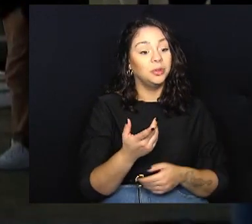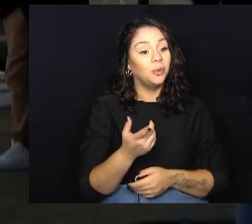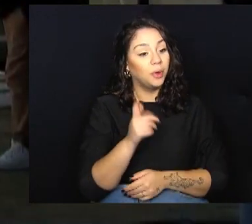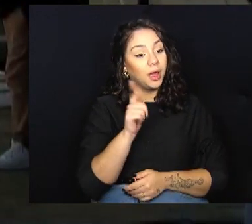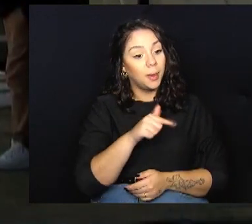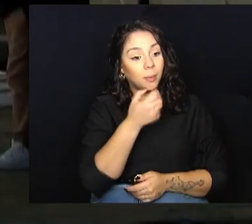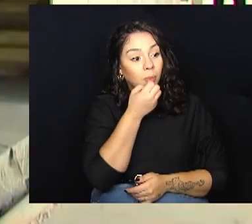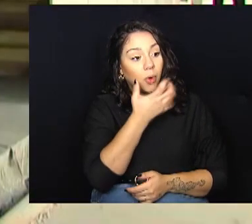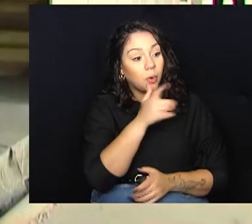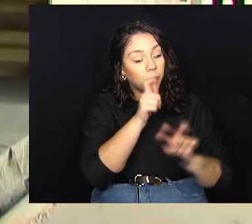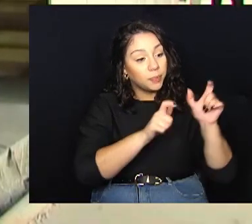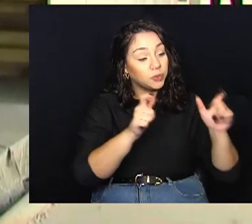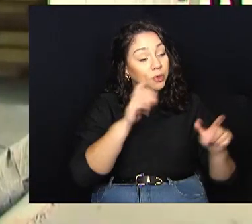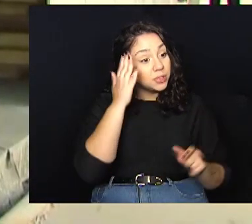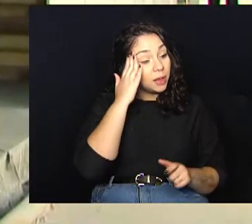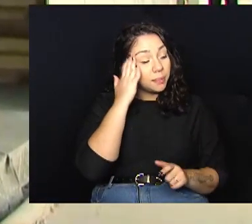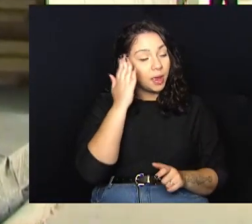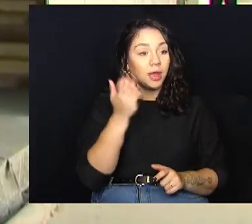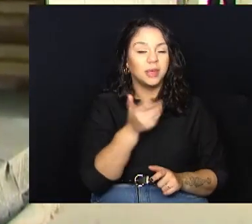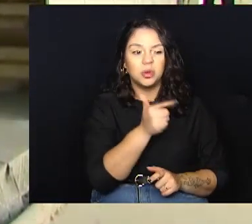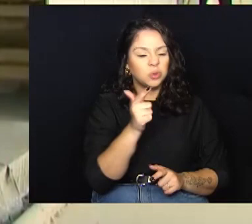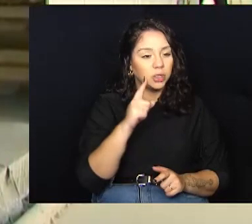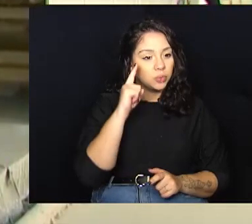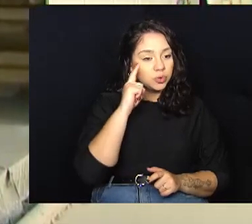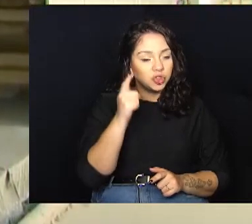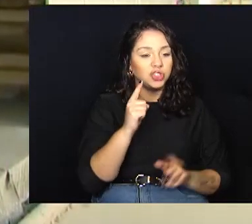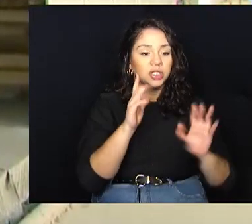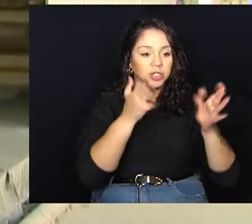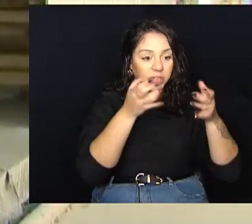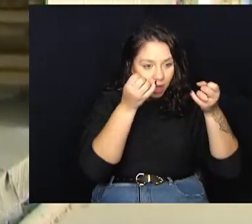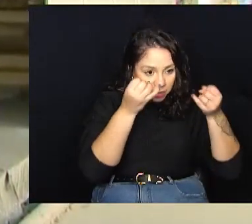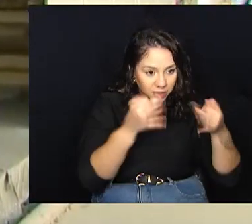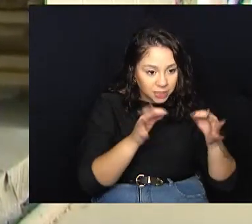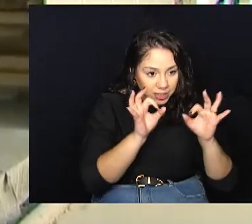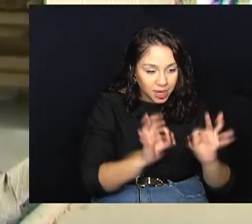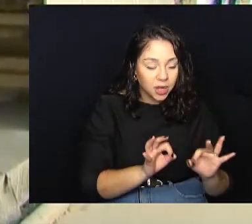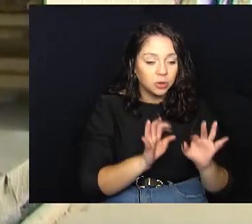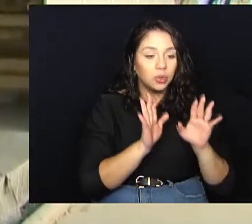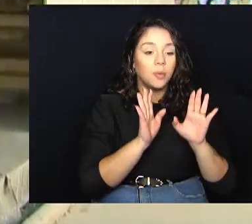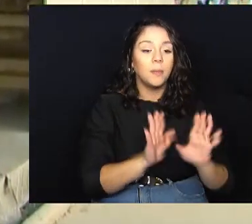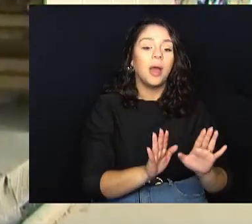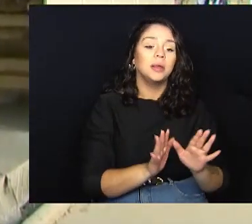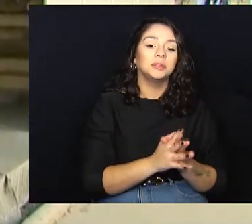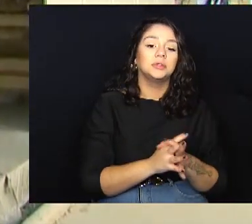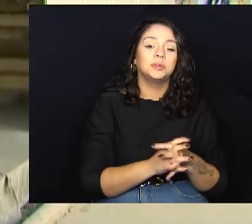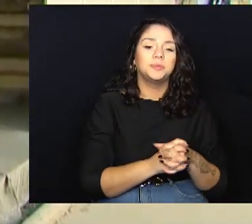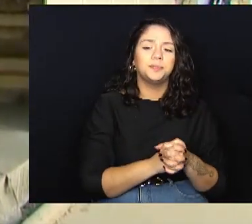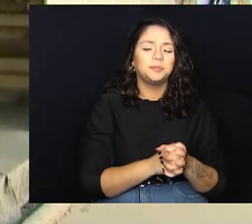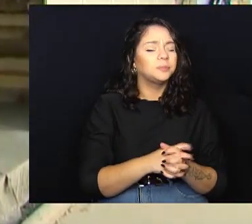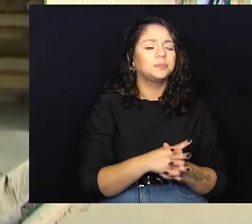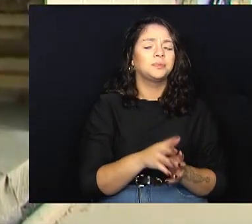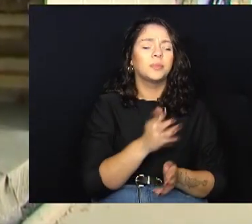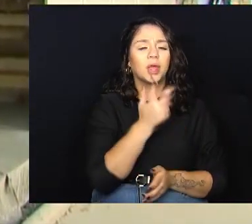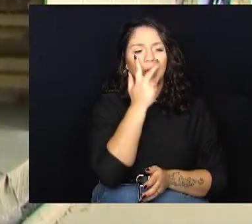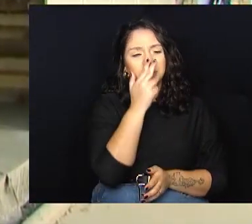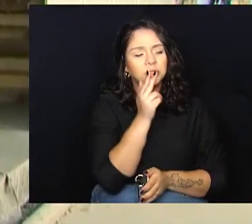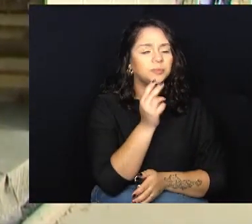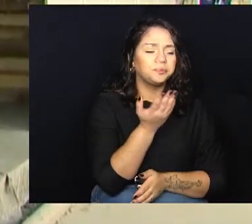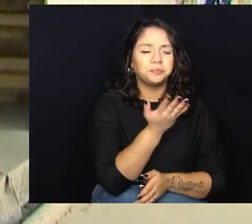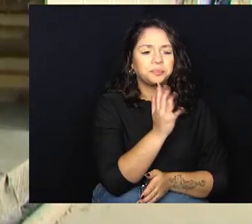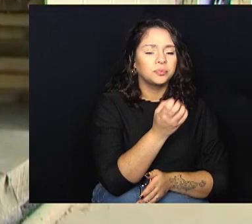saibam que não tem uma data como eu disse né mas você acredita em quanto tempo mais